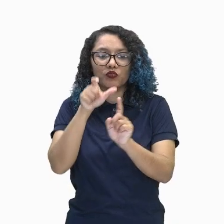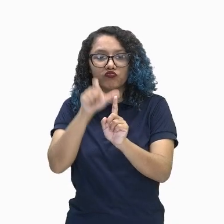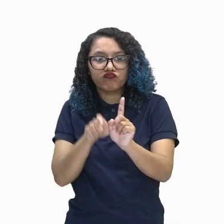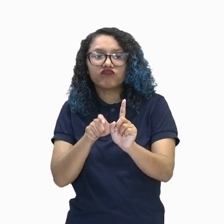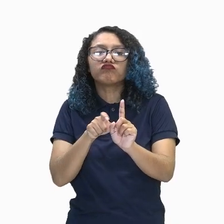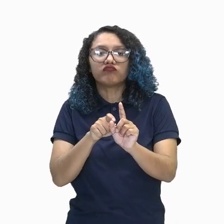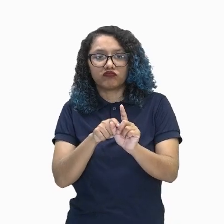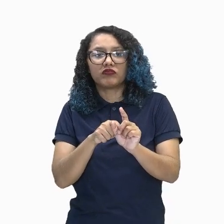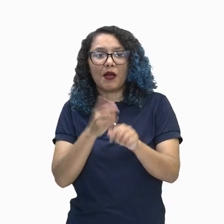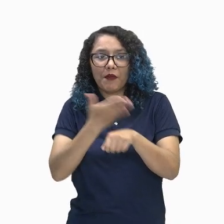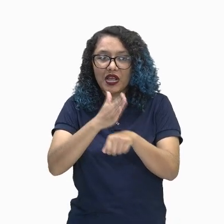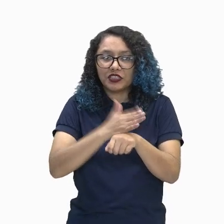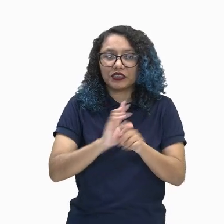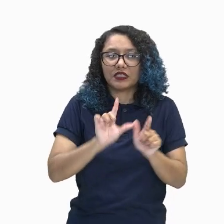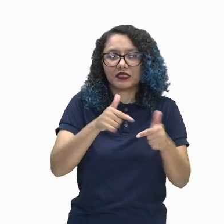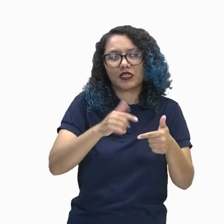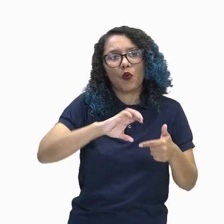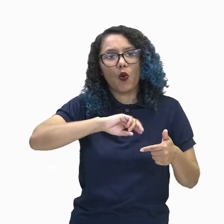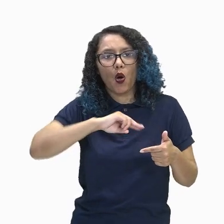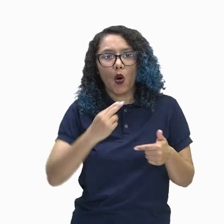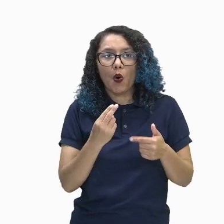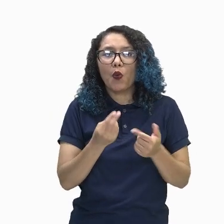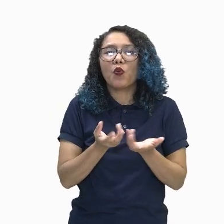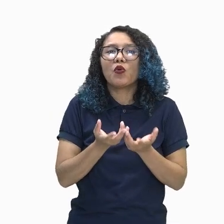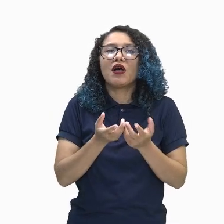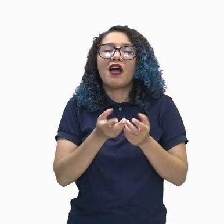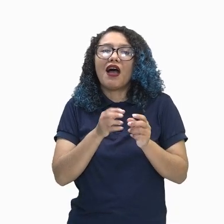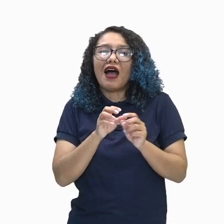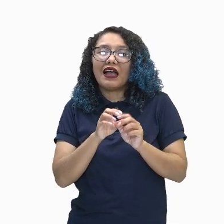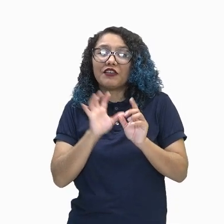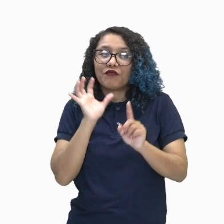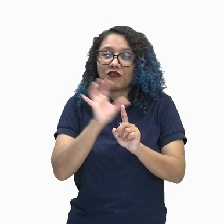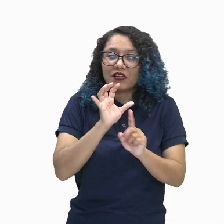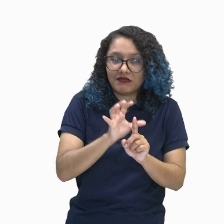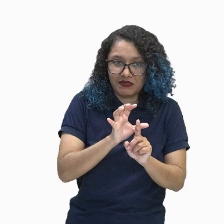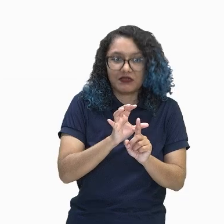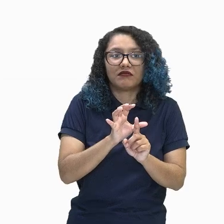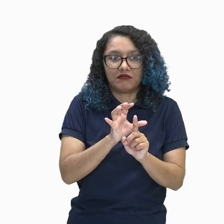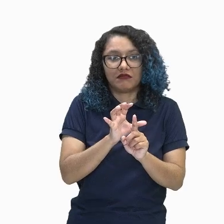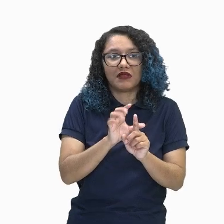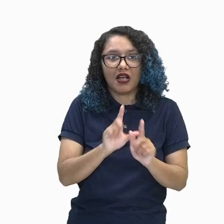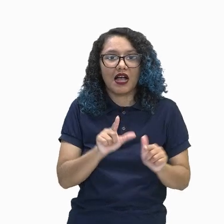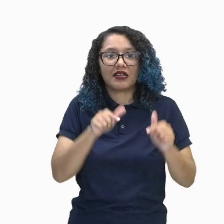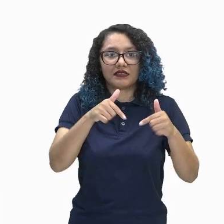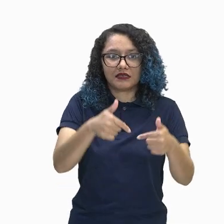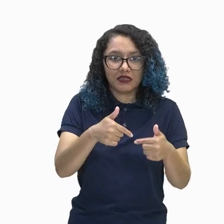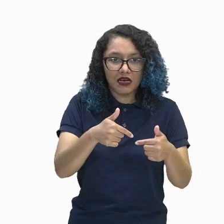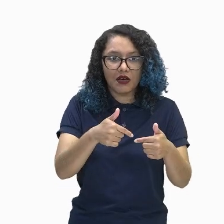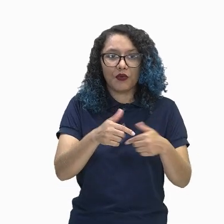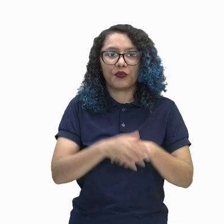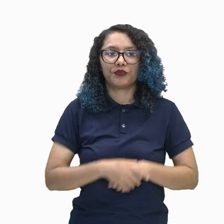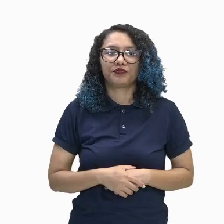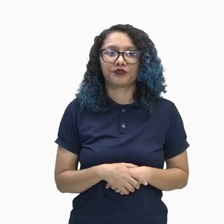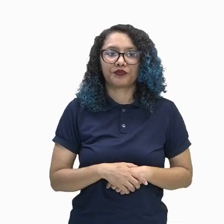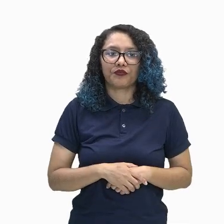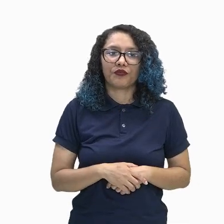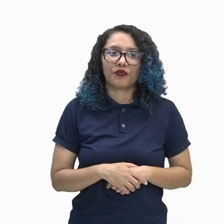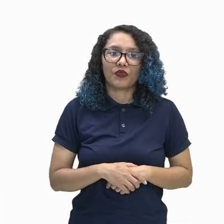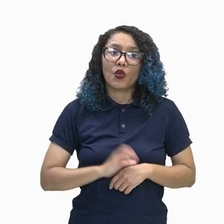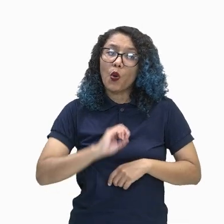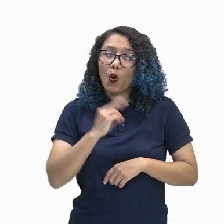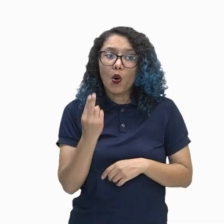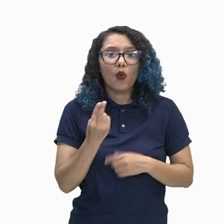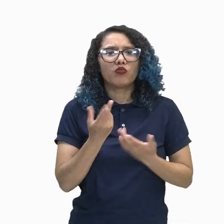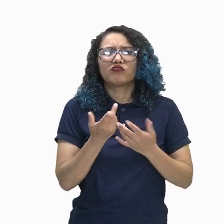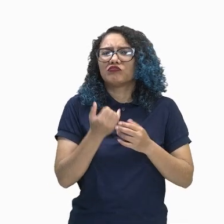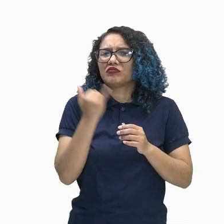que sofre ação, o qual se declara algo. Certo? Então, o sujeito, o ser que pratica ou sofre ação, ou sobre